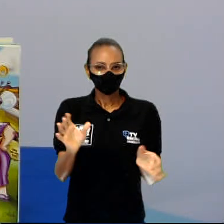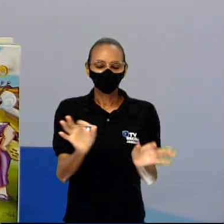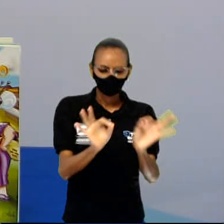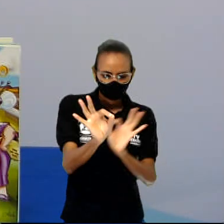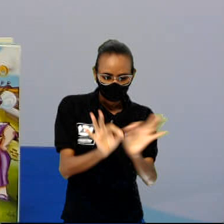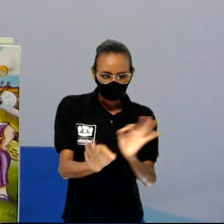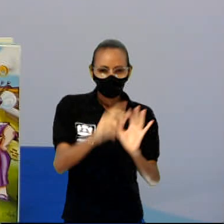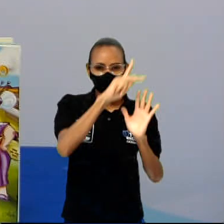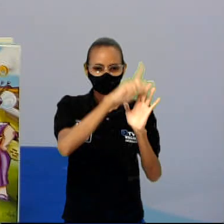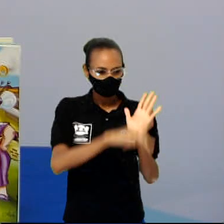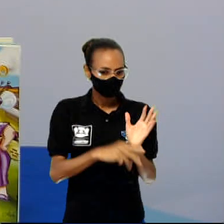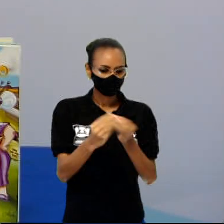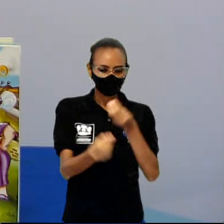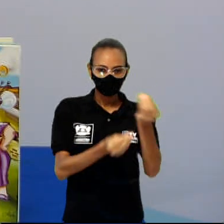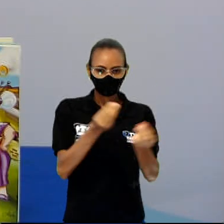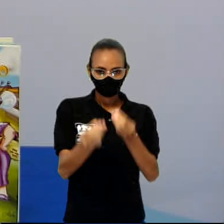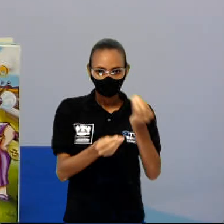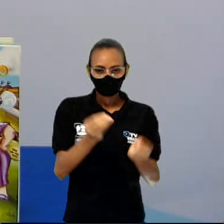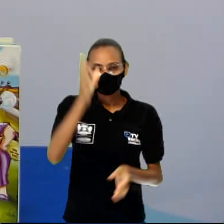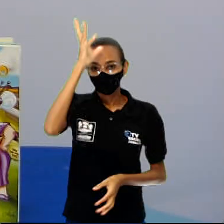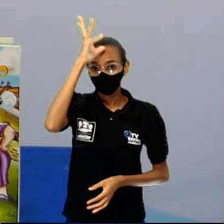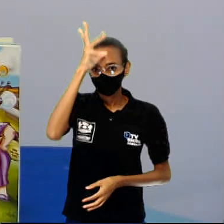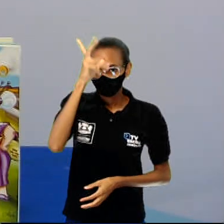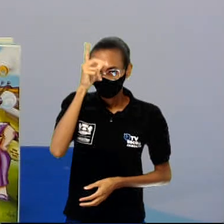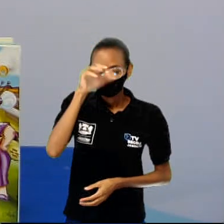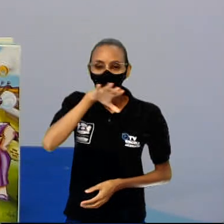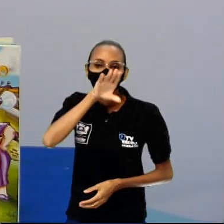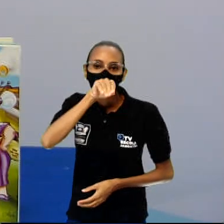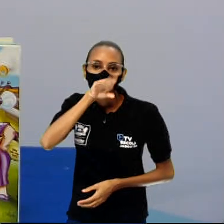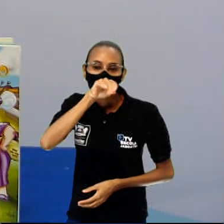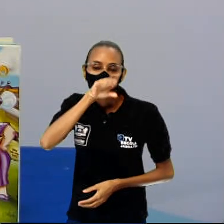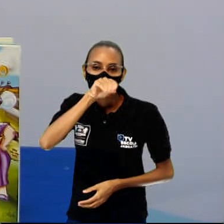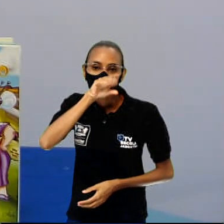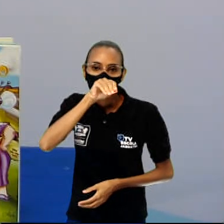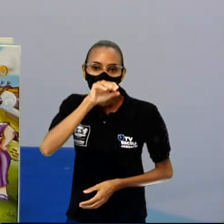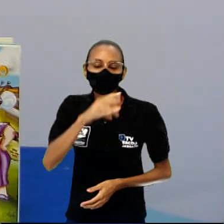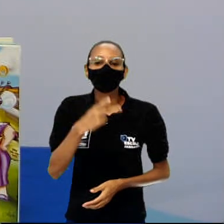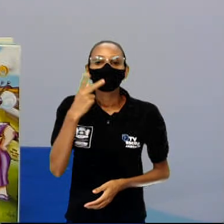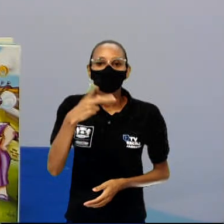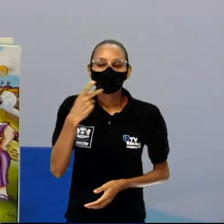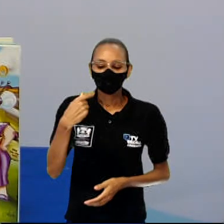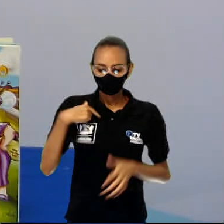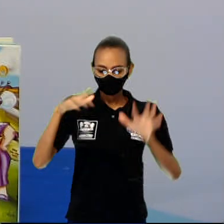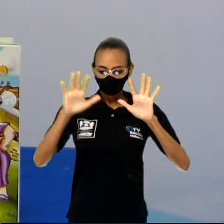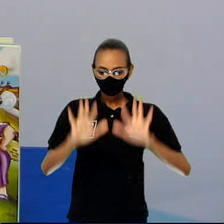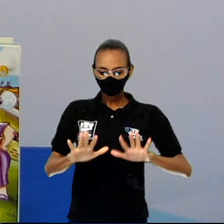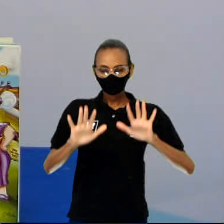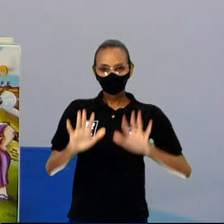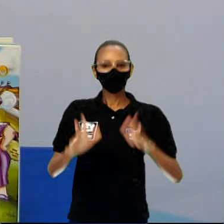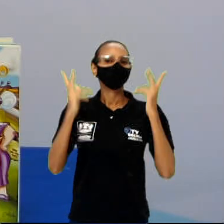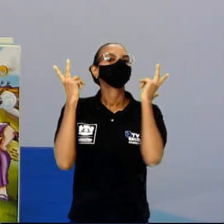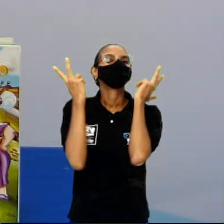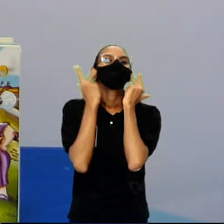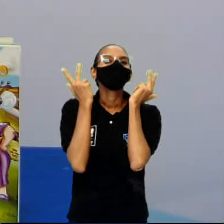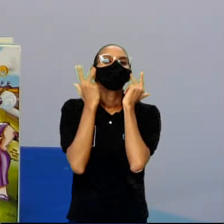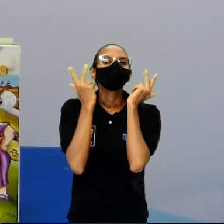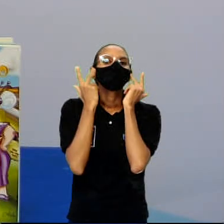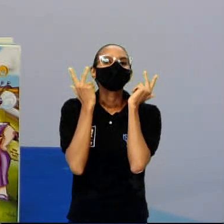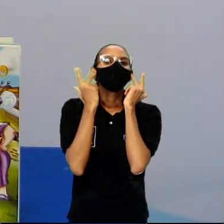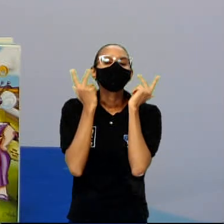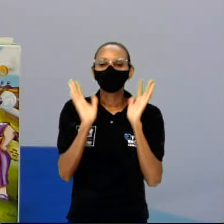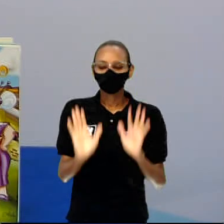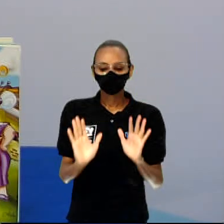plano. A galinha e a pata disseram que iam ficar lá no seu cantinho, como se estivessem chocando seus ovos